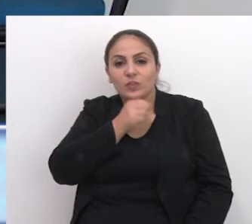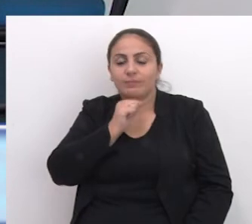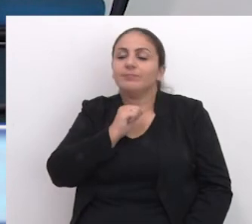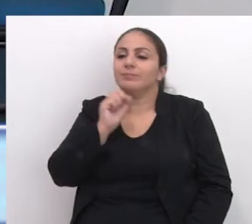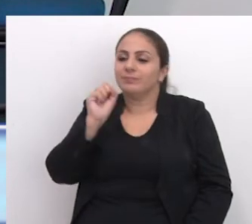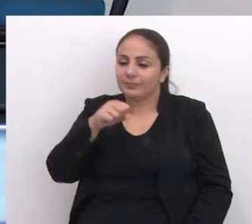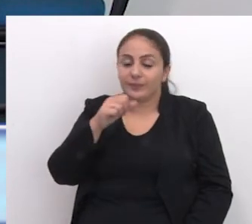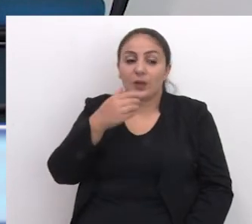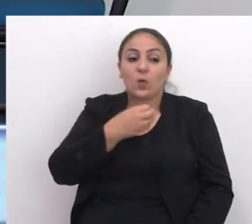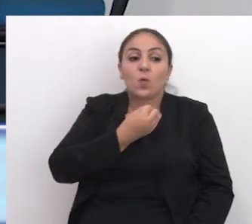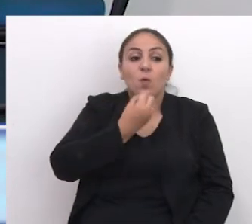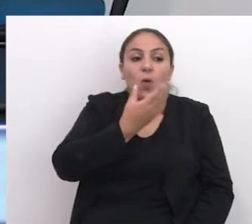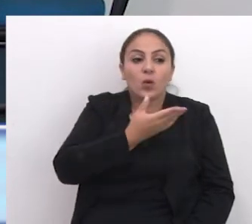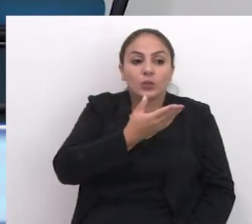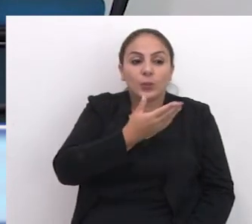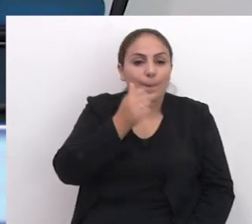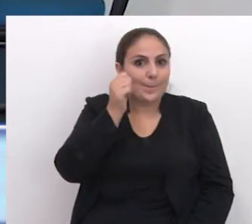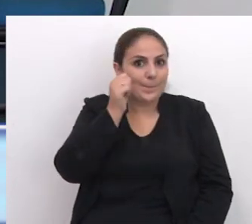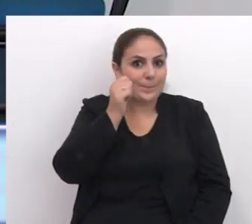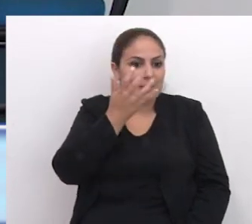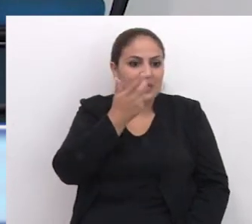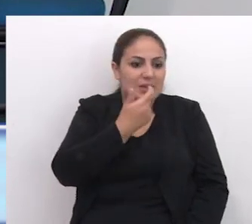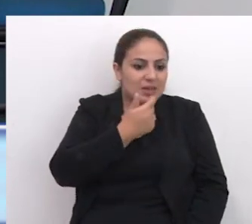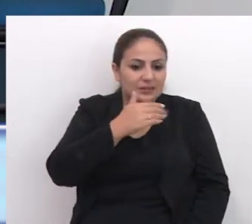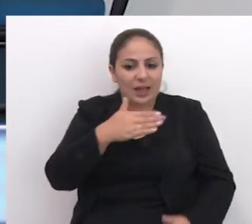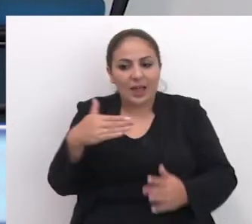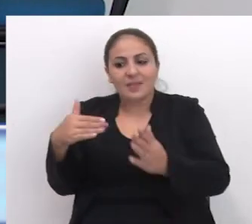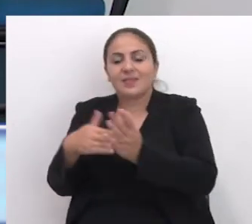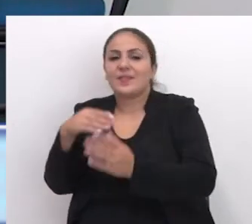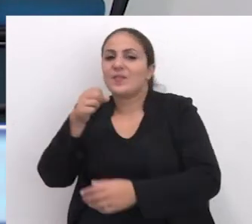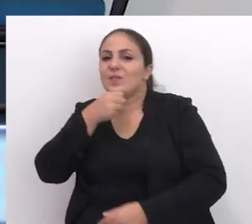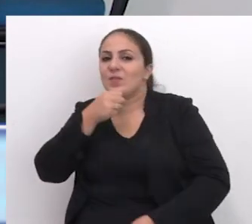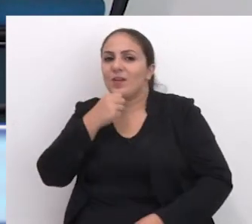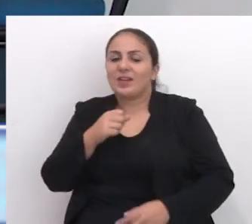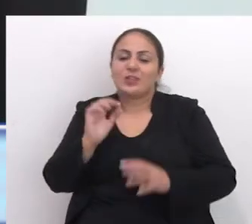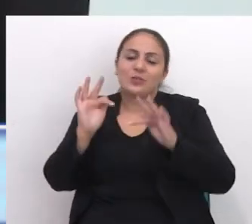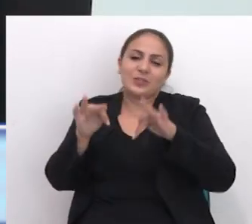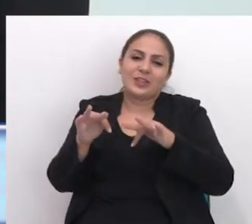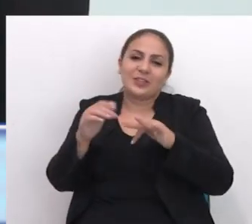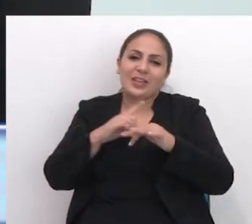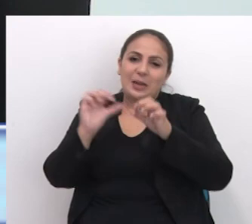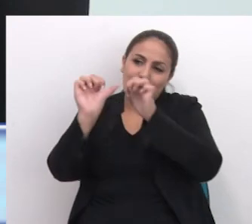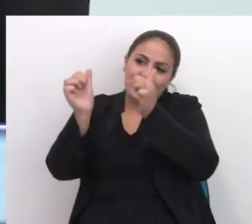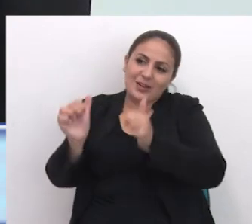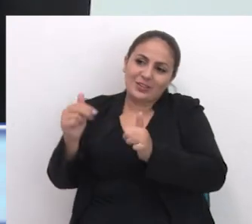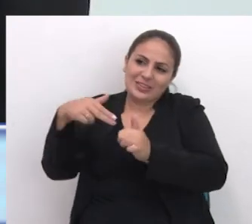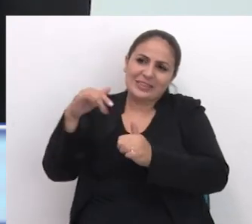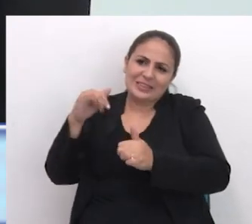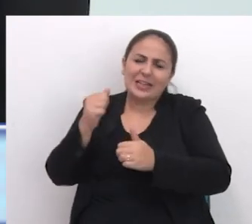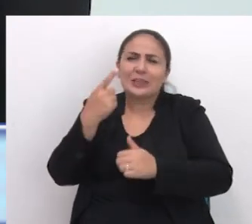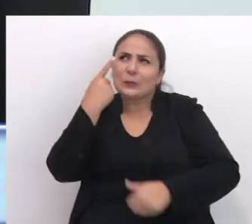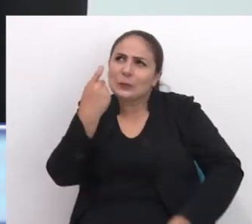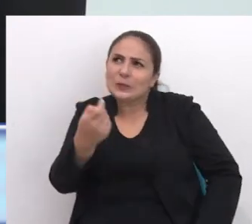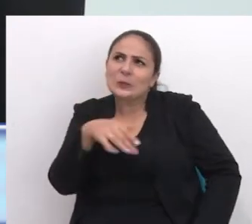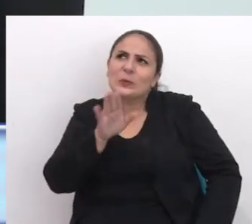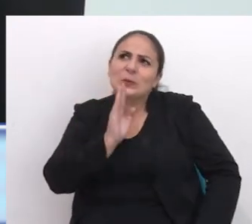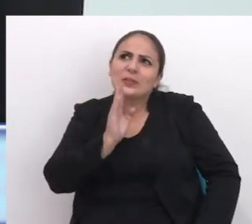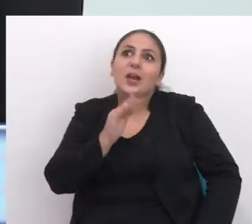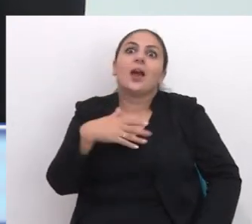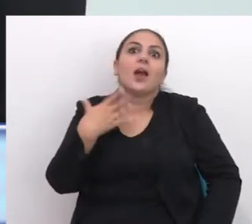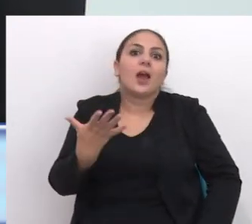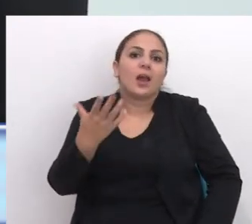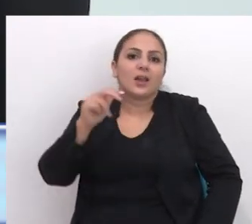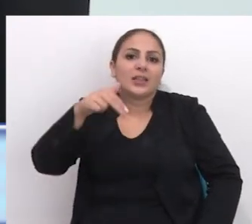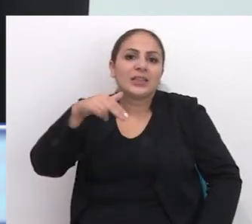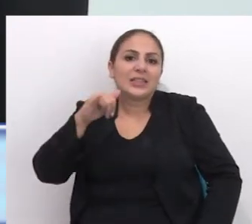Eu conto a história dela, menina, até a vovó, né? Olha. E aí, no final, tem a imagem, tem a foto da Nina, e aí eles ficam curiosos para conhecer